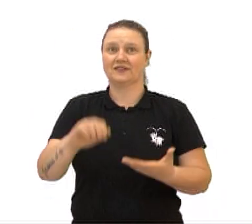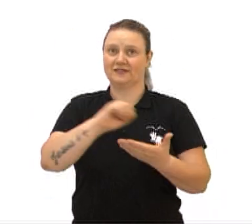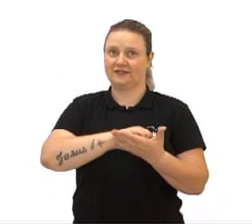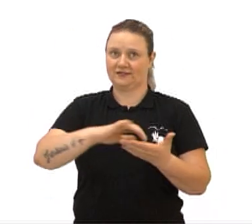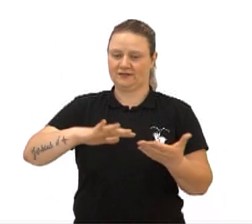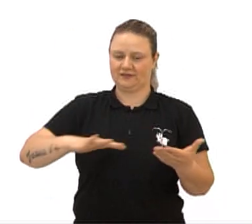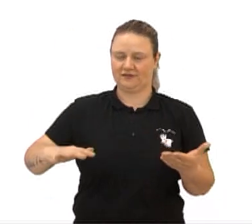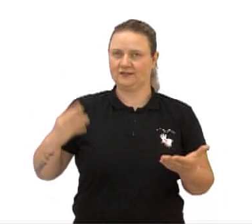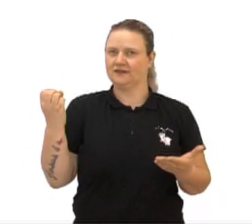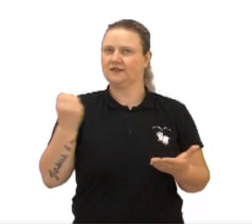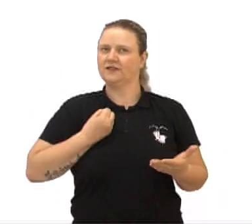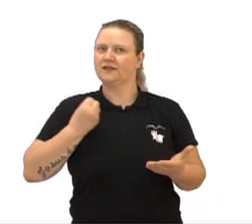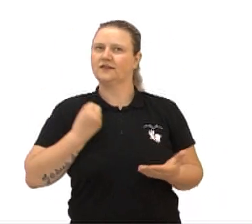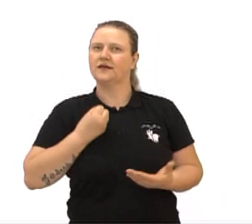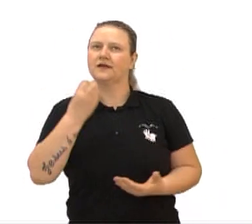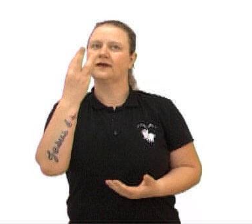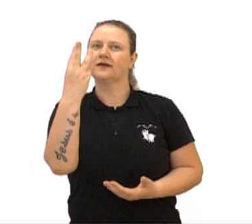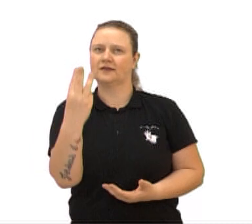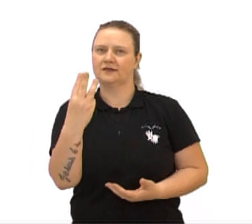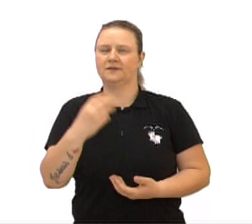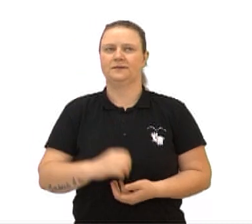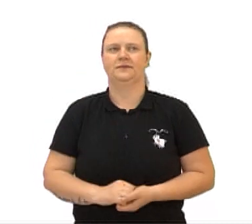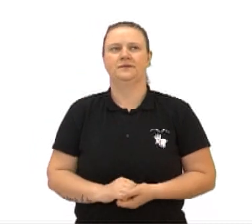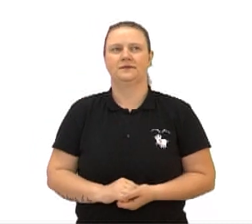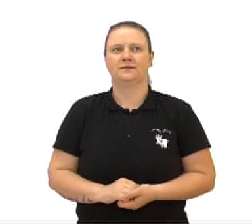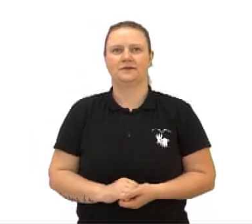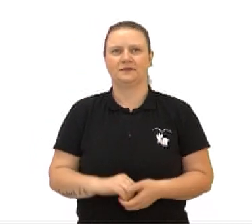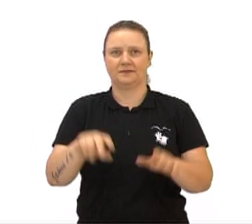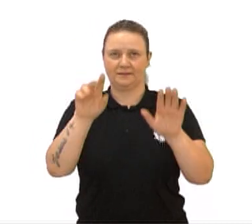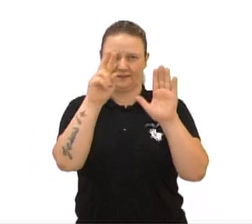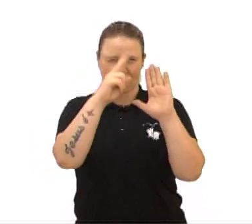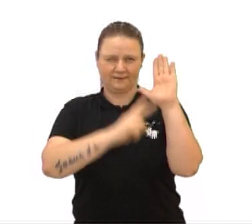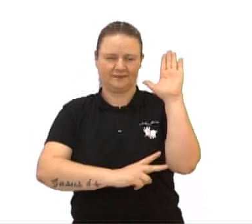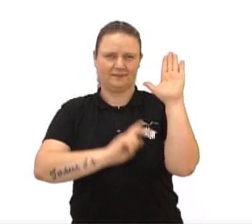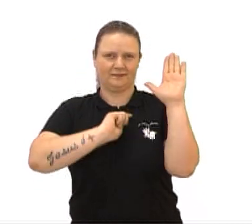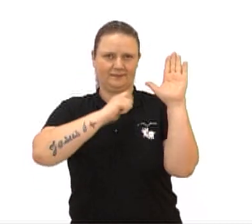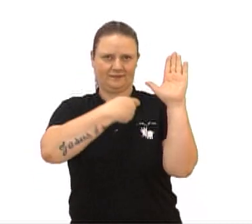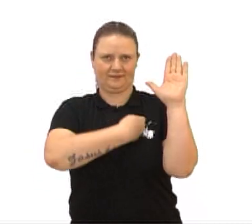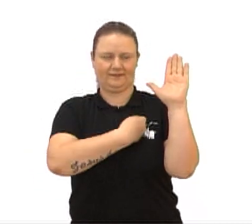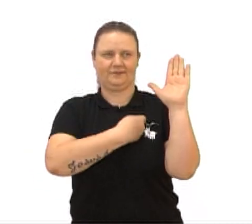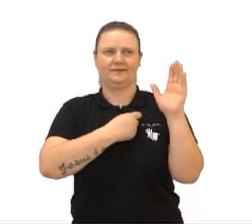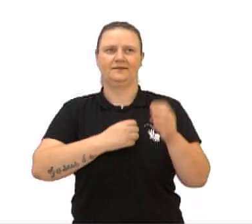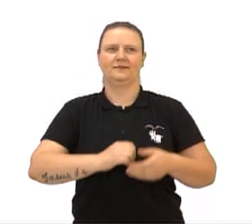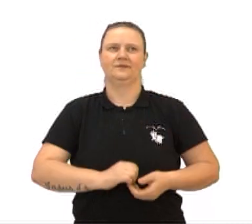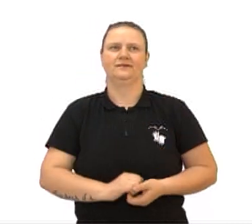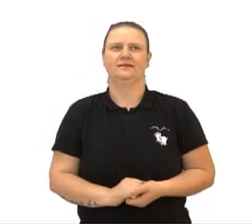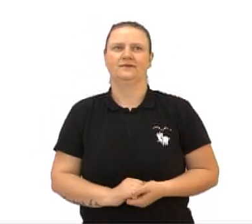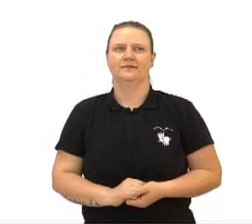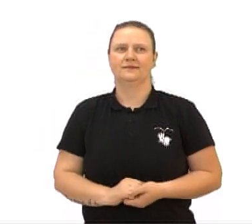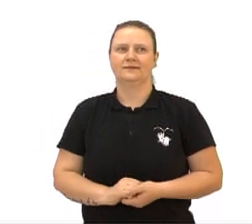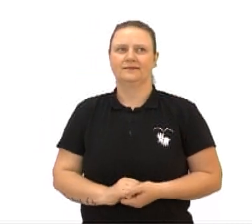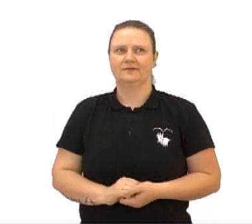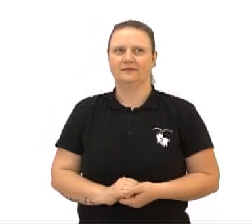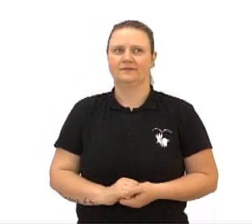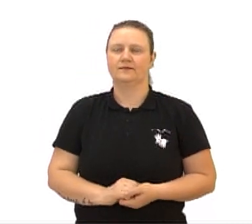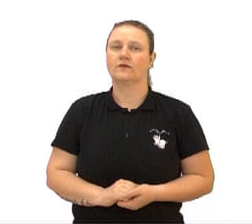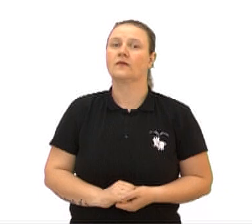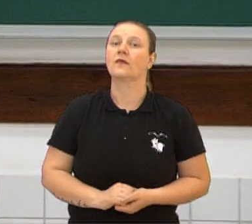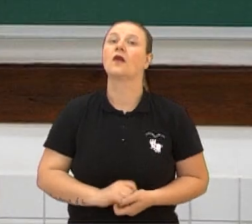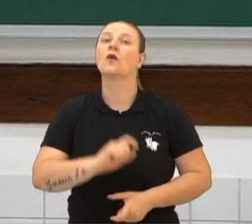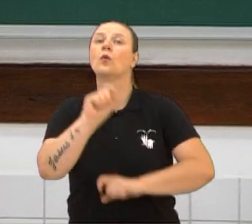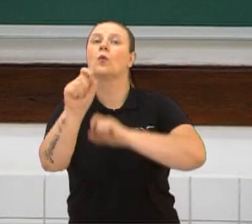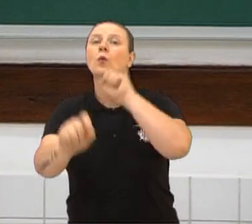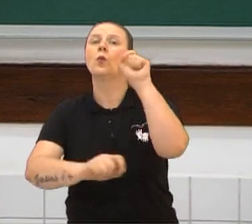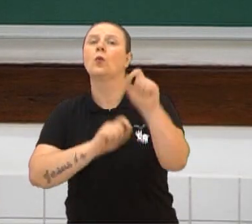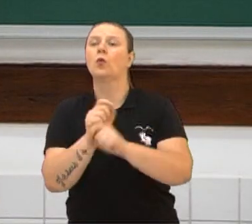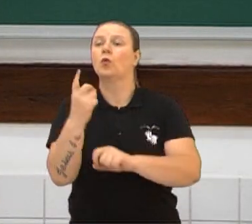Agora, qual é o único país de América do Norte onde o espanhol é língua oficial? Qual